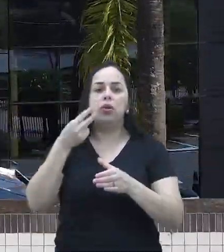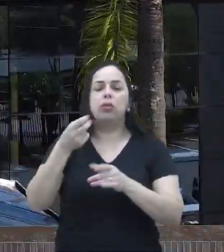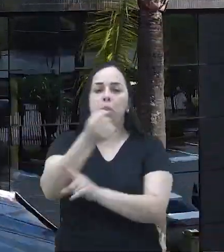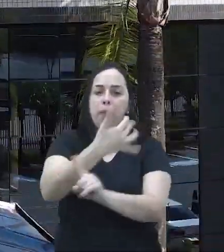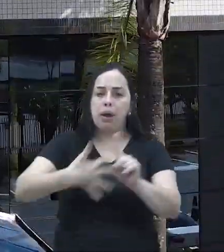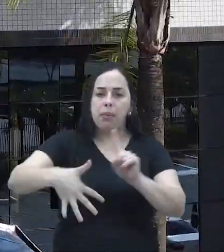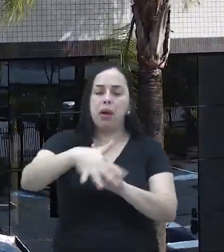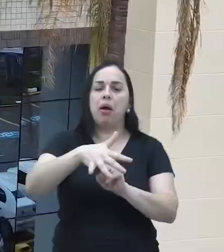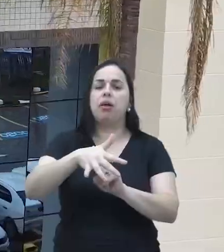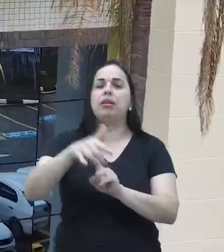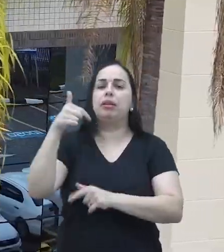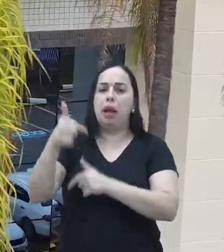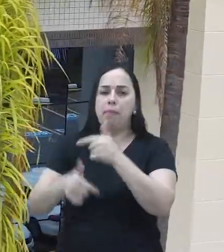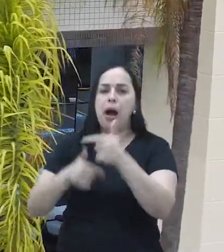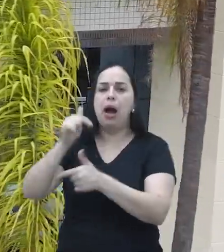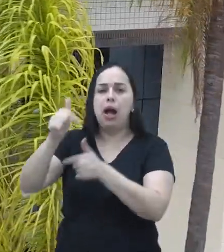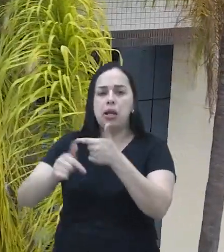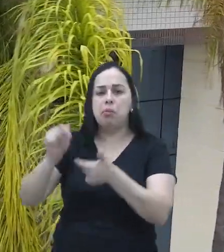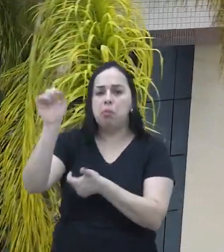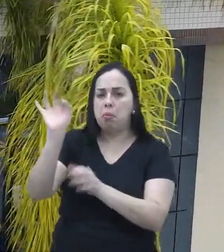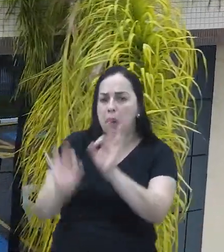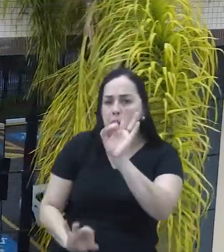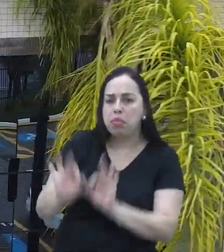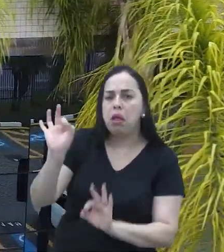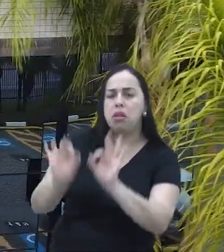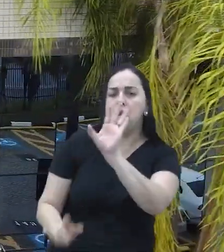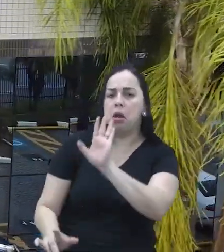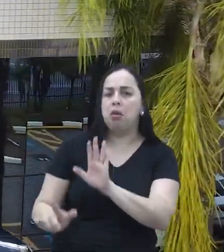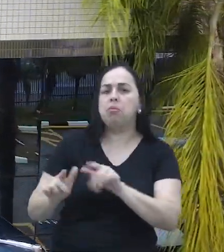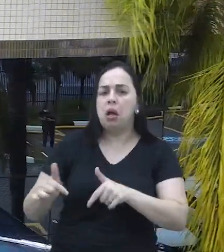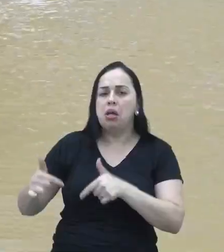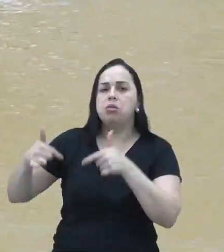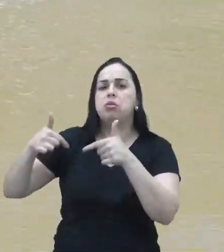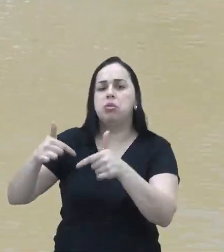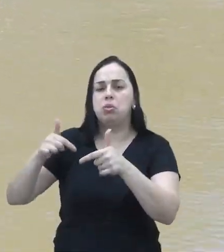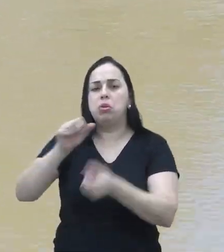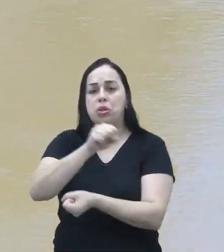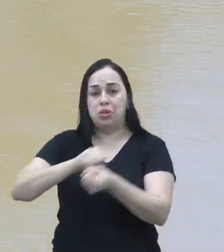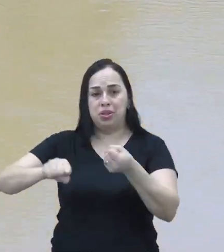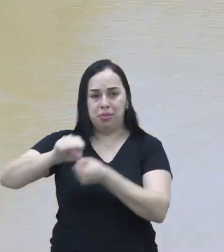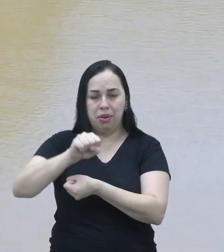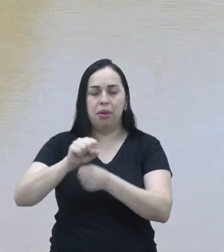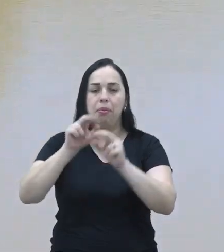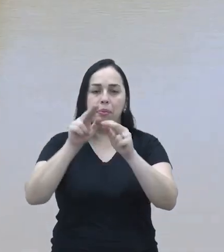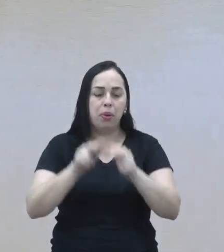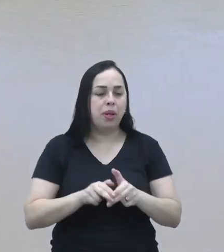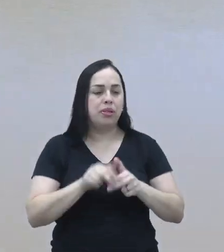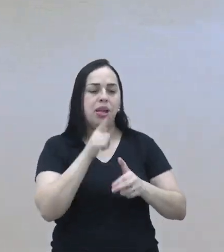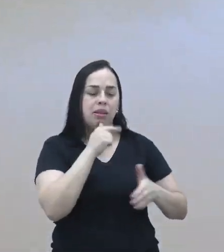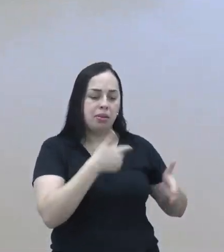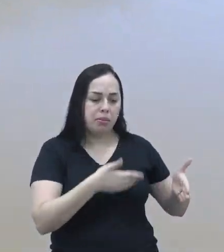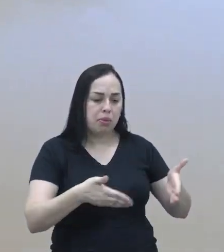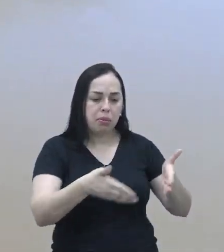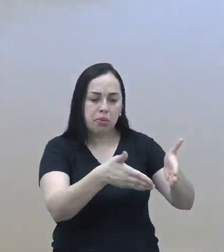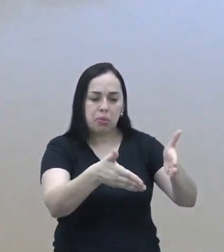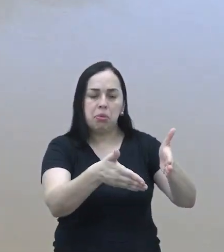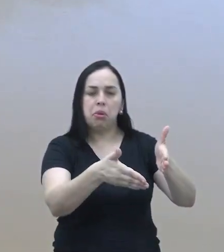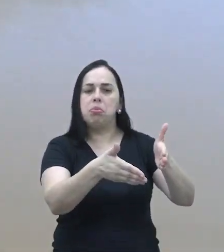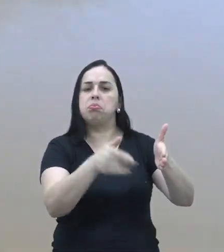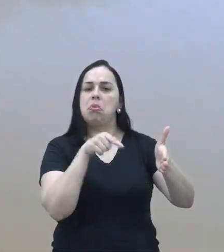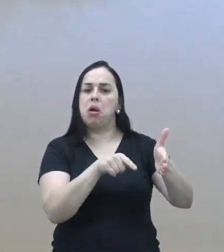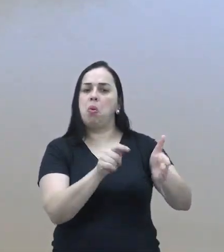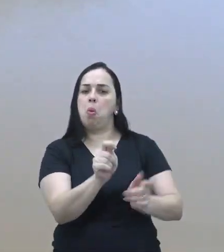Ambiente também trabalha para o desenvolvimento sustentável da cidade. Para isso, integrar o abastecimento de água